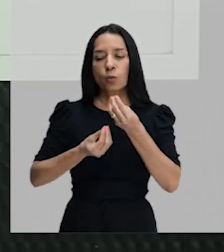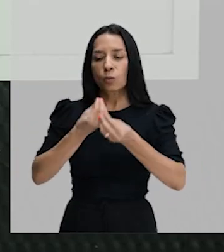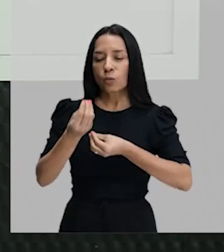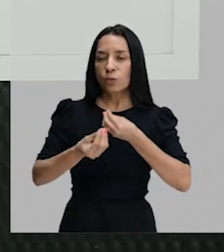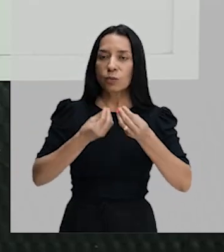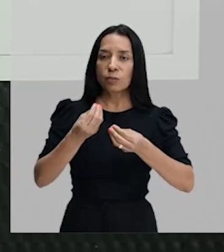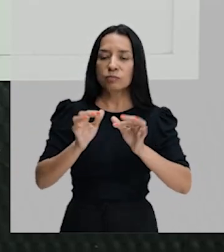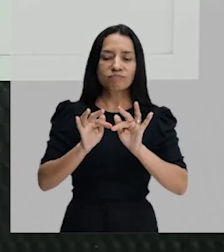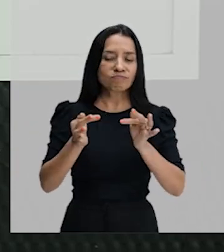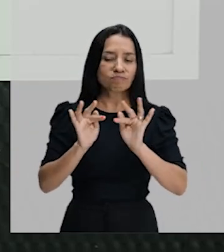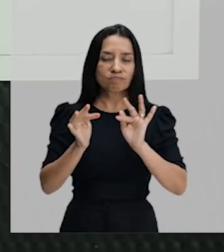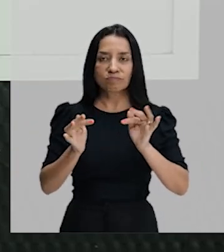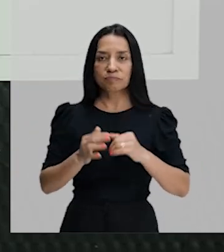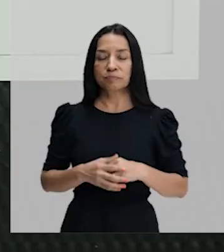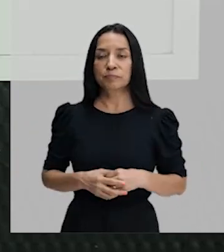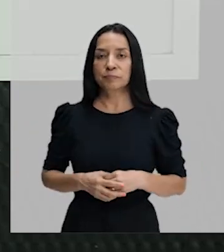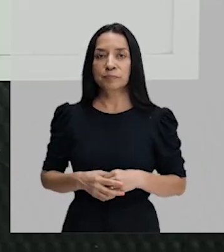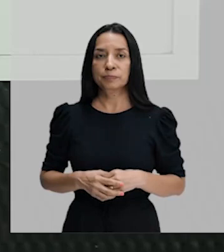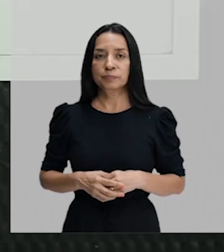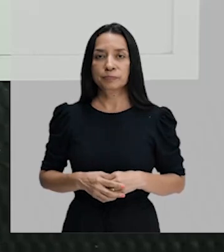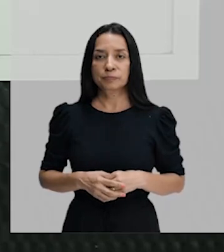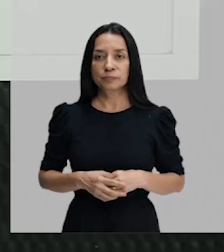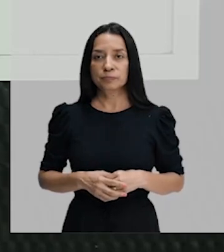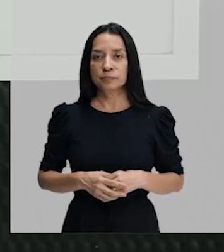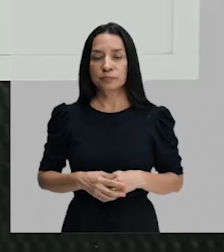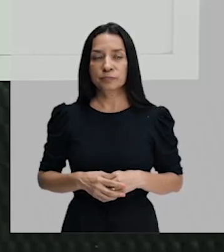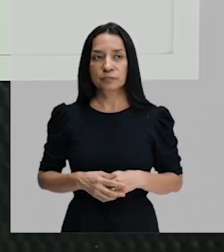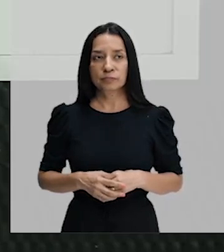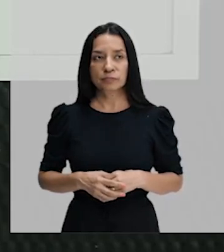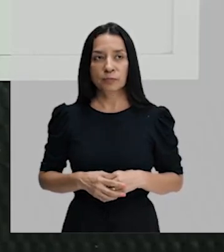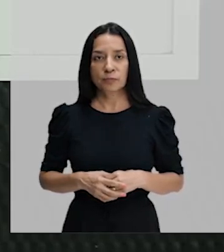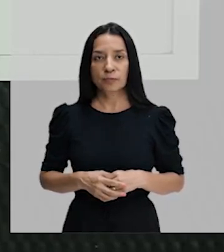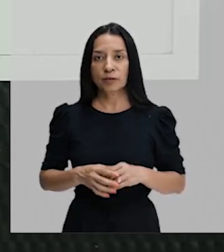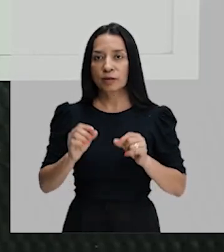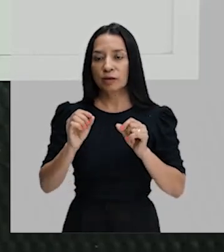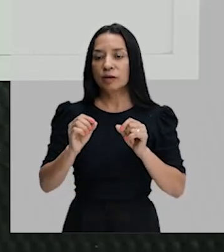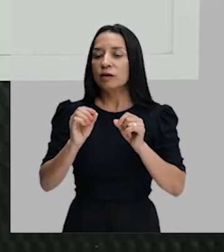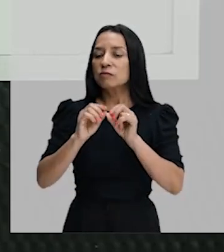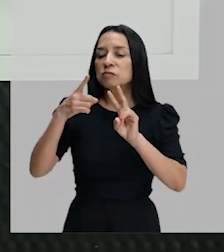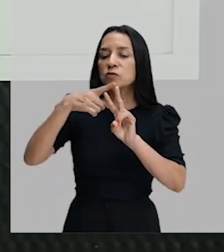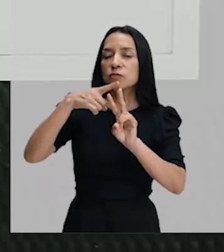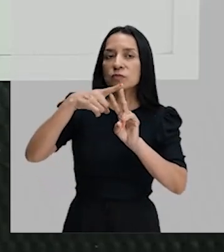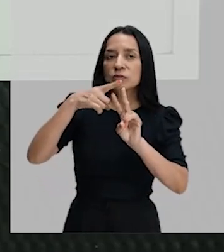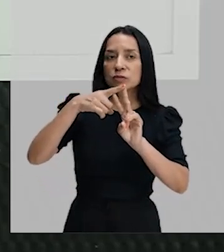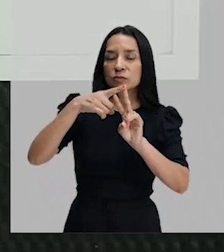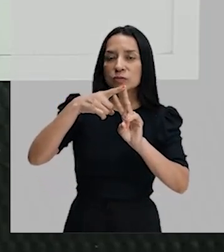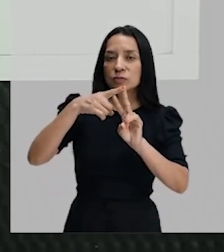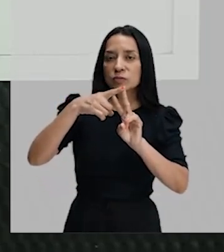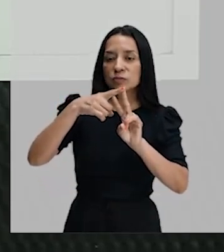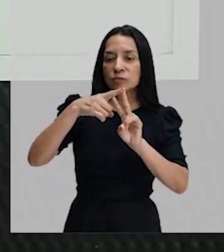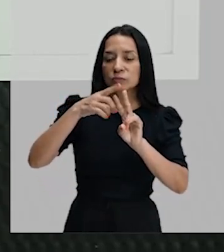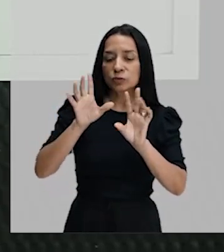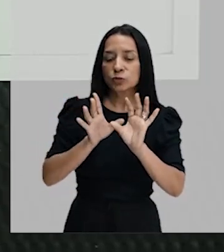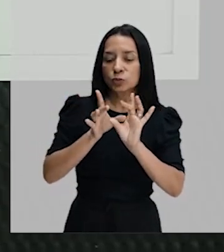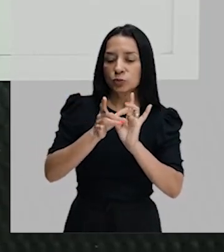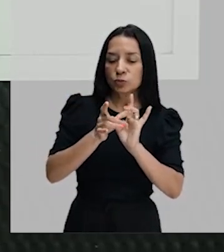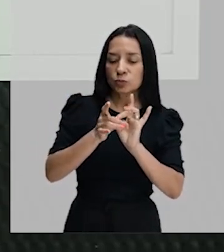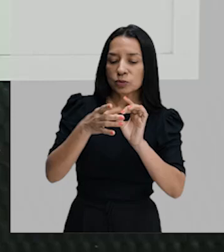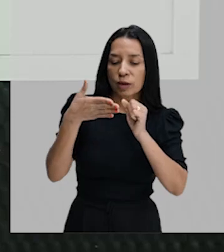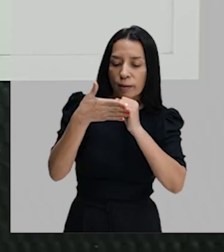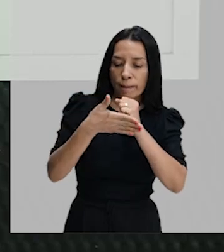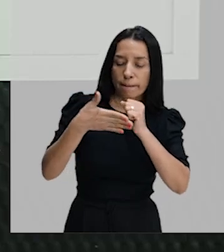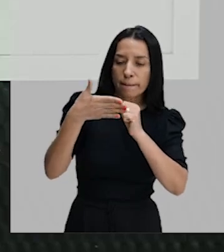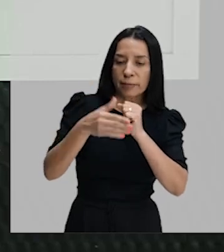forma? Muito simples. Eu vou fazer um vetor agora que vai unir a base do